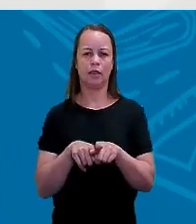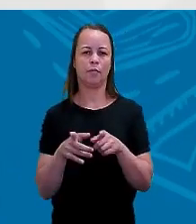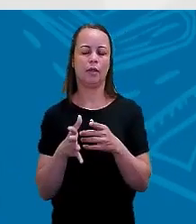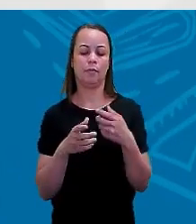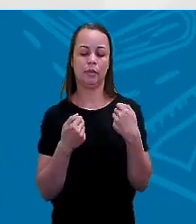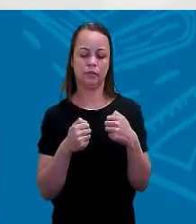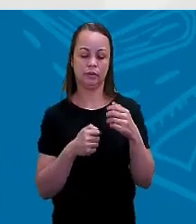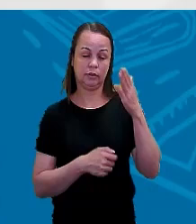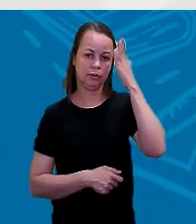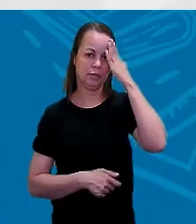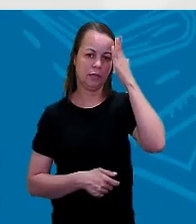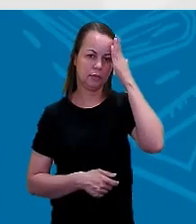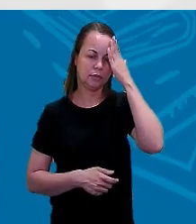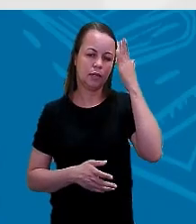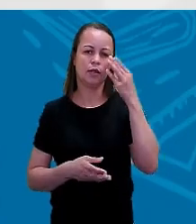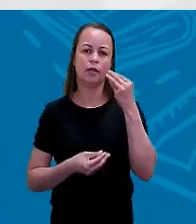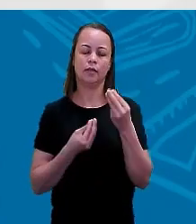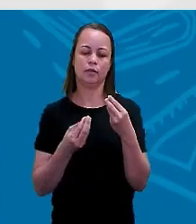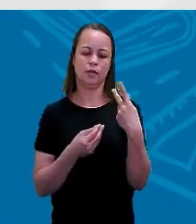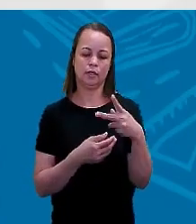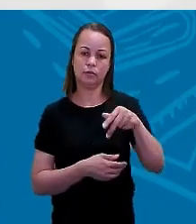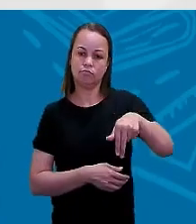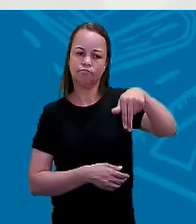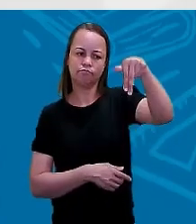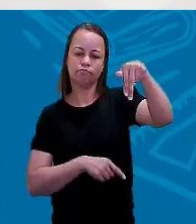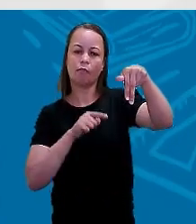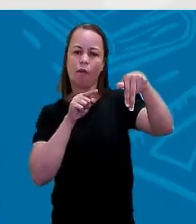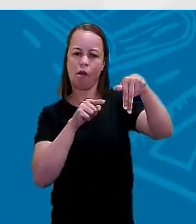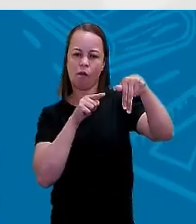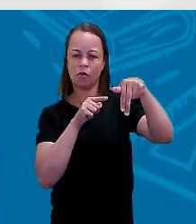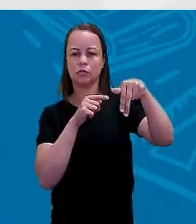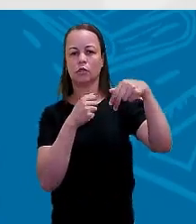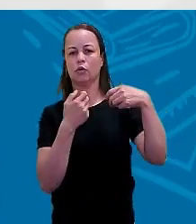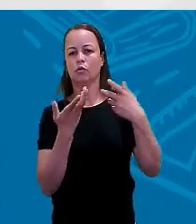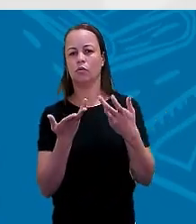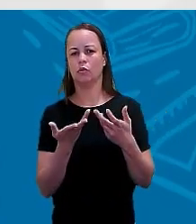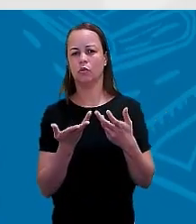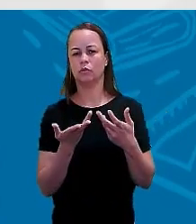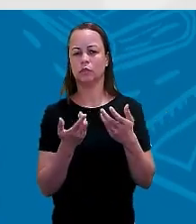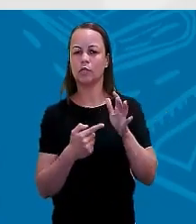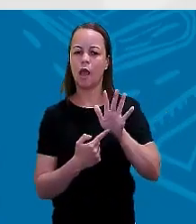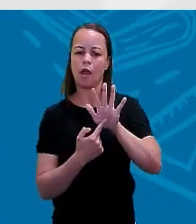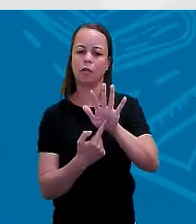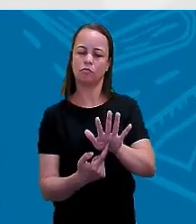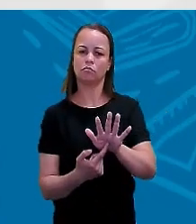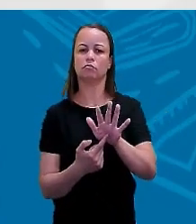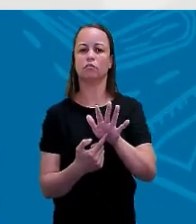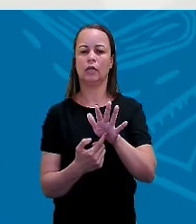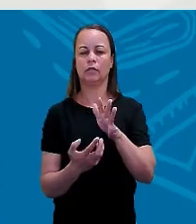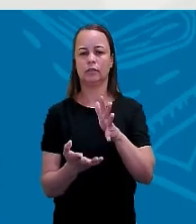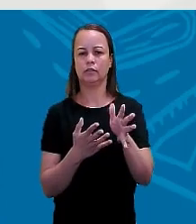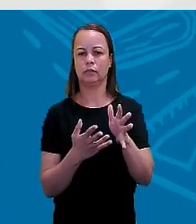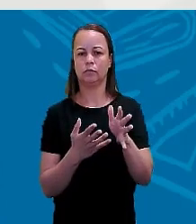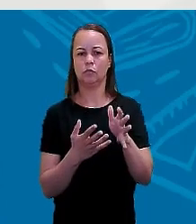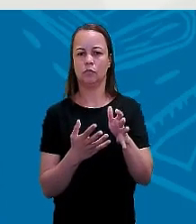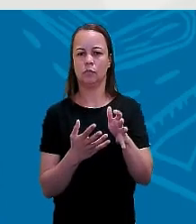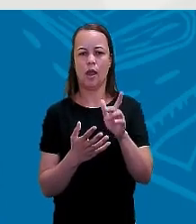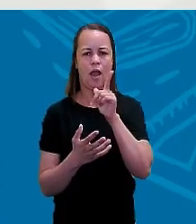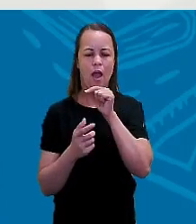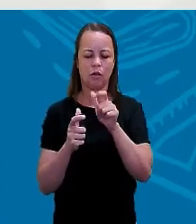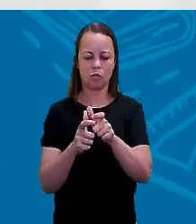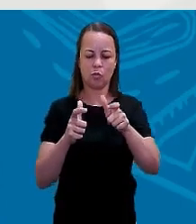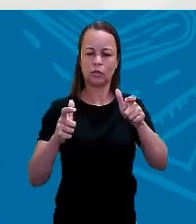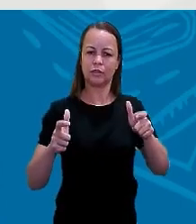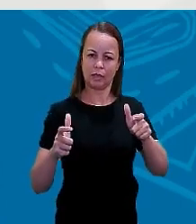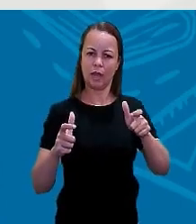é justamente nessa região norte onde nós apresentamos a maior quantidade de água do